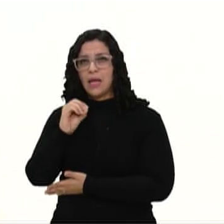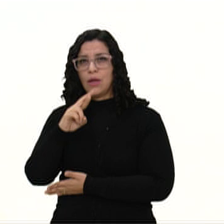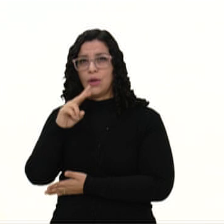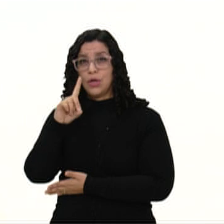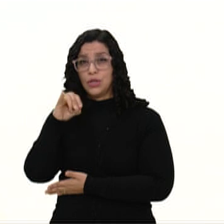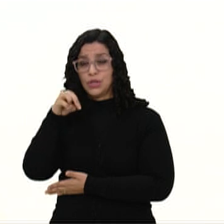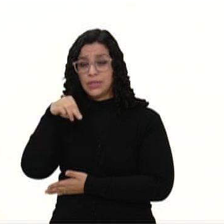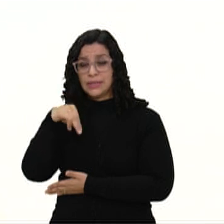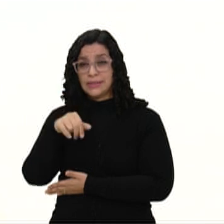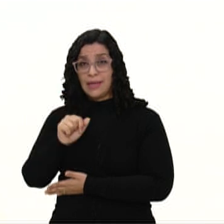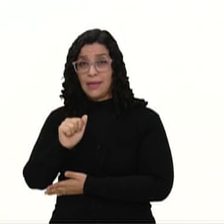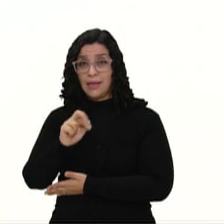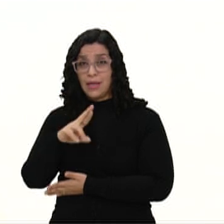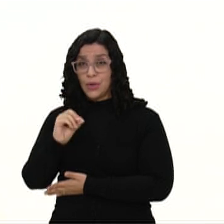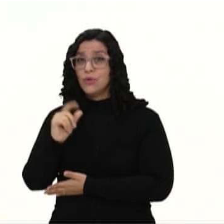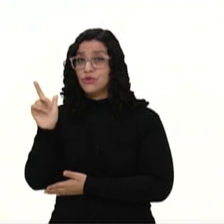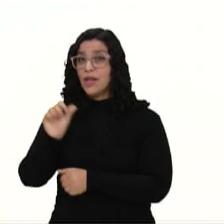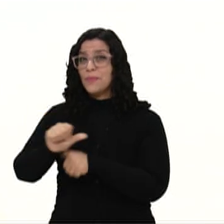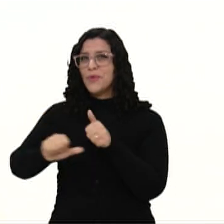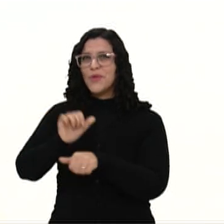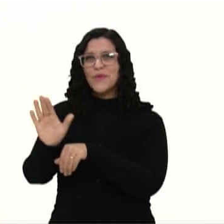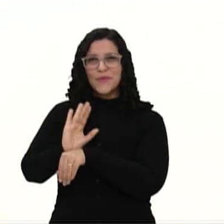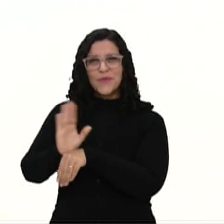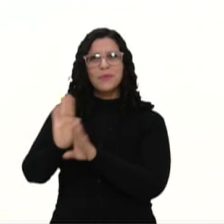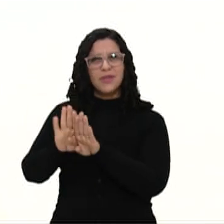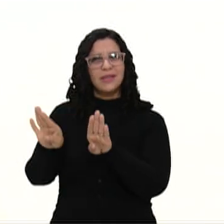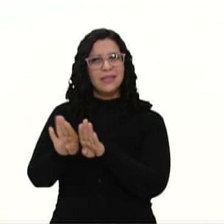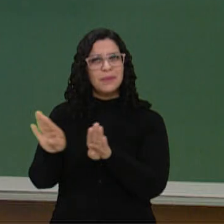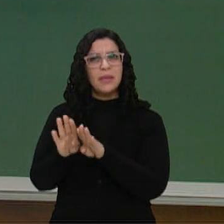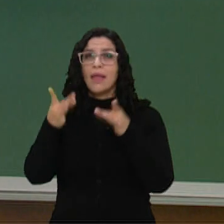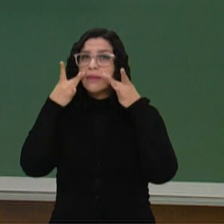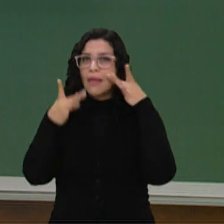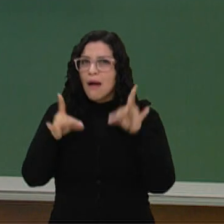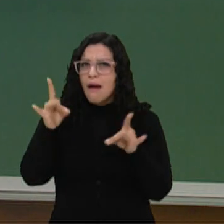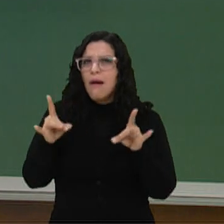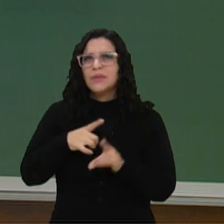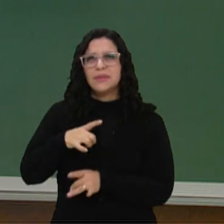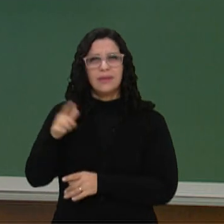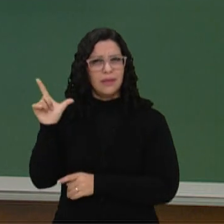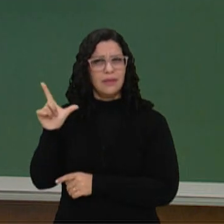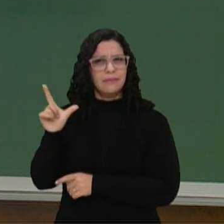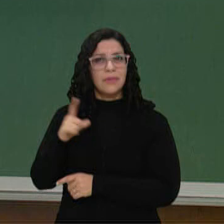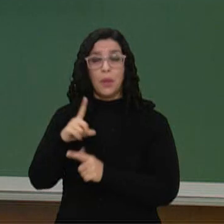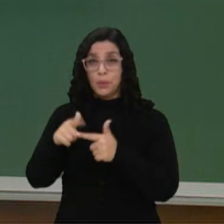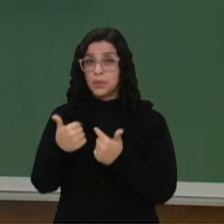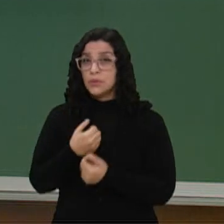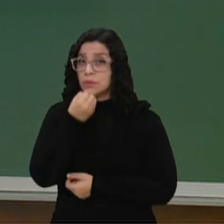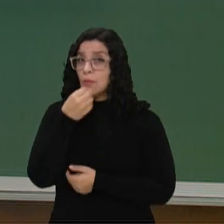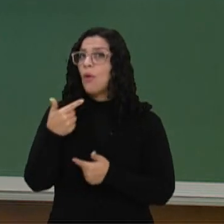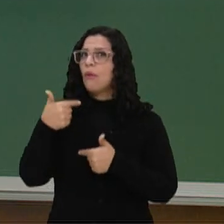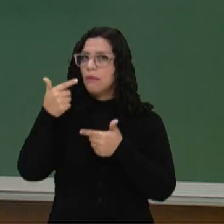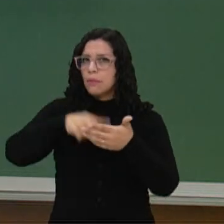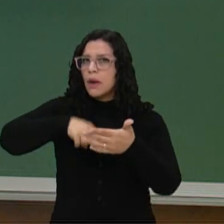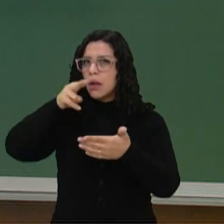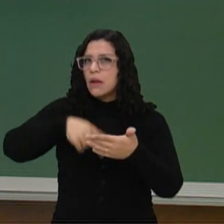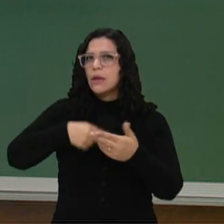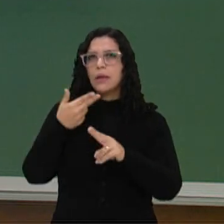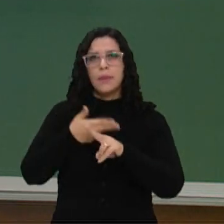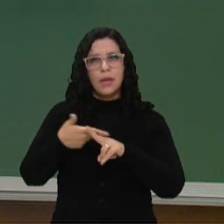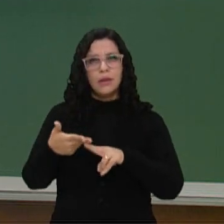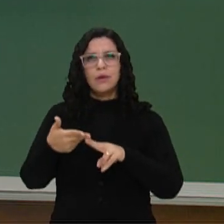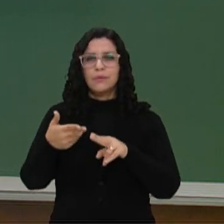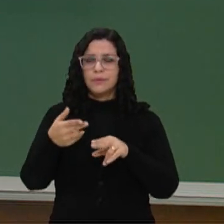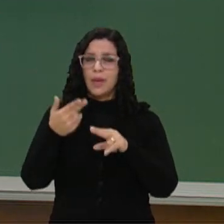livro, até mesmo virou filme livro, né? Virou até peça de teatro. Então, também é uma boa obra para a gente utilizar para começar